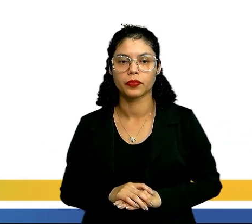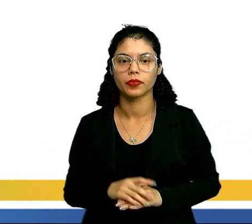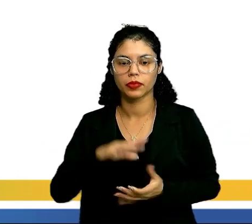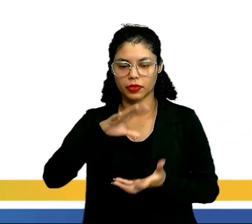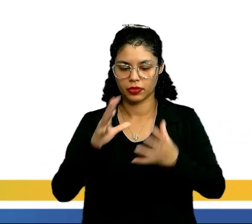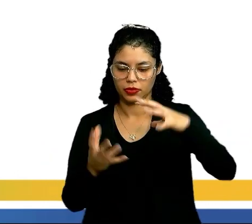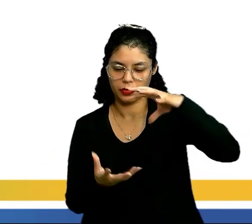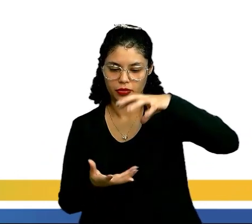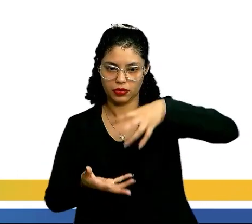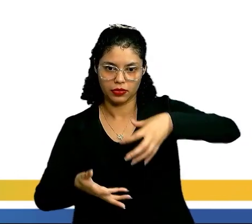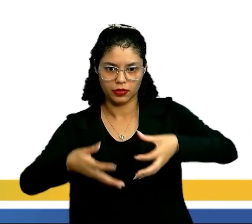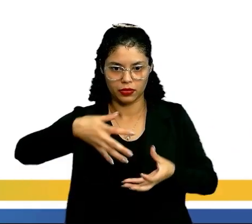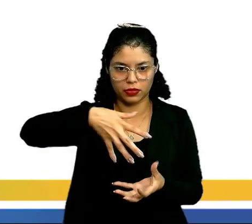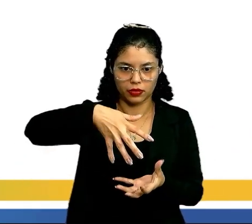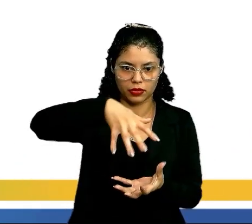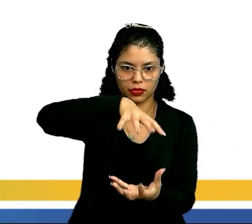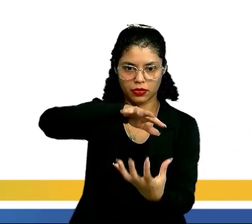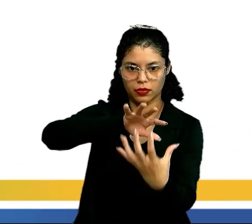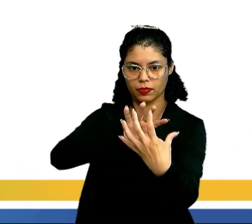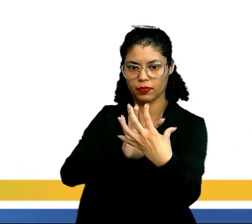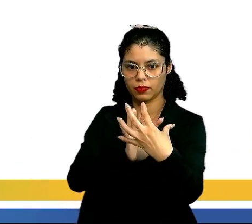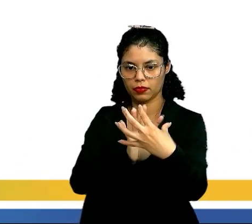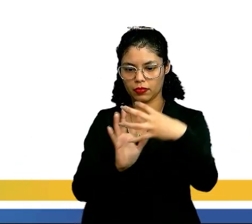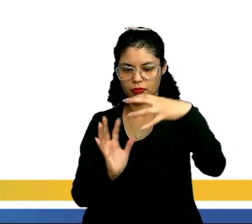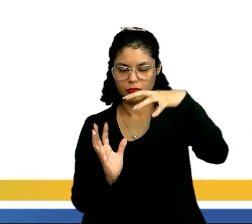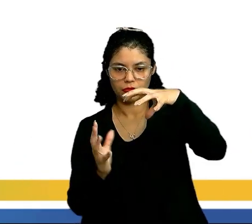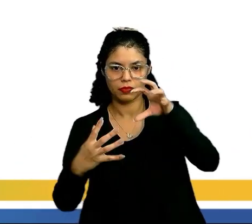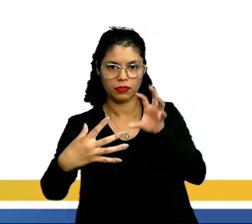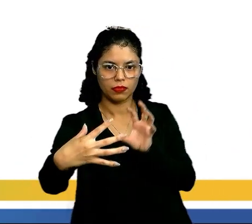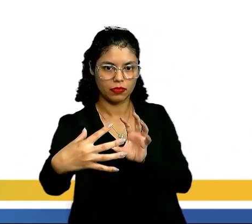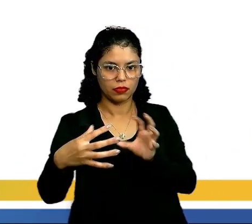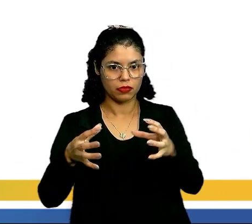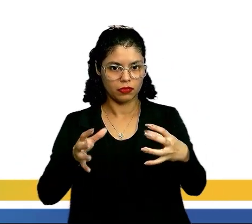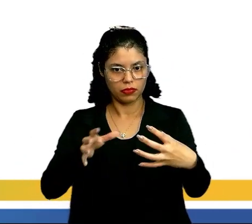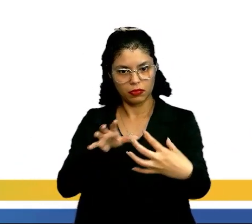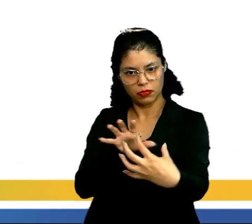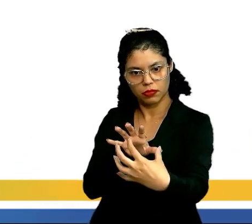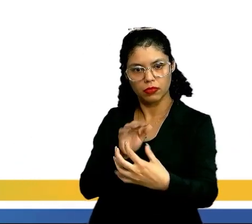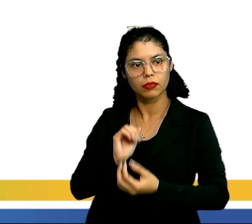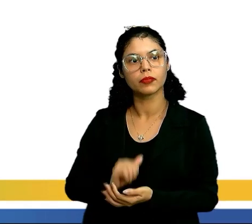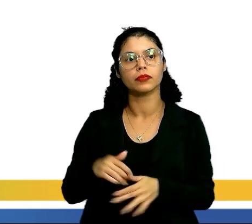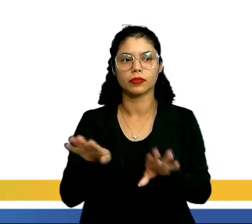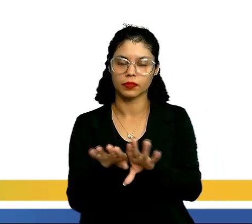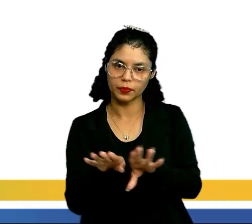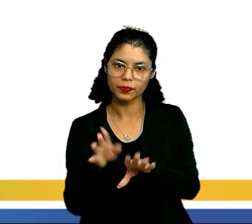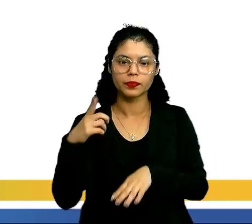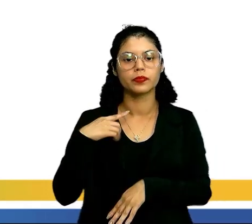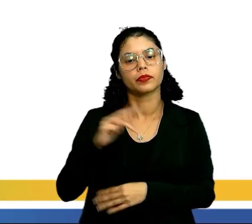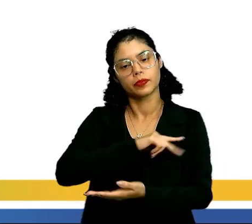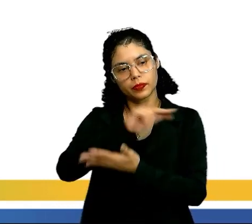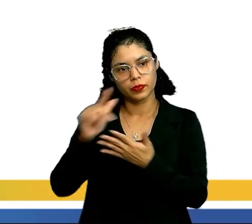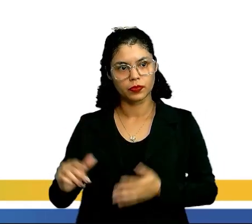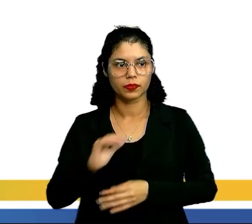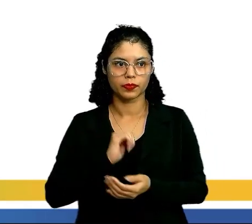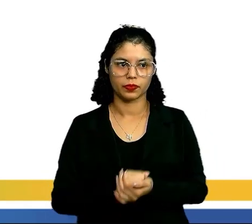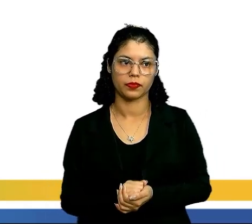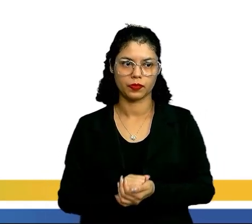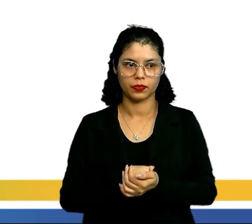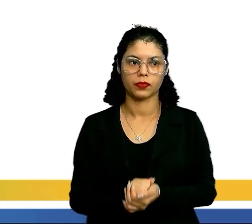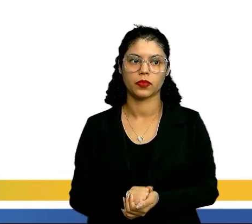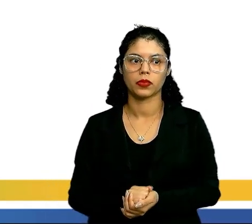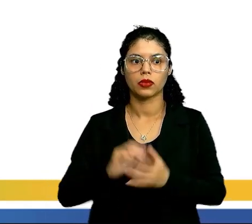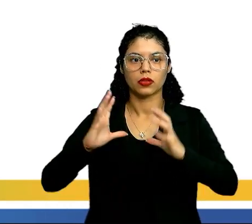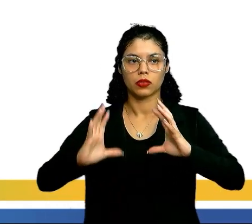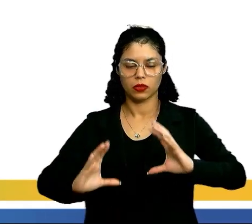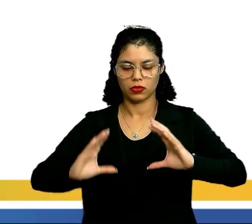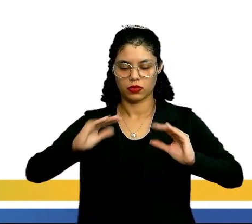plana. Então, observe aí, ó. Tá? O tetraedro, o octaedro, um